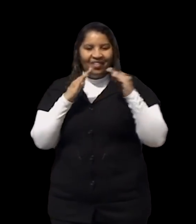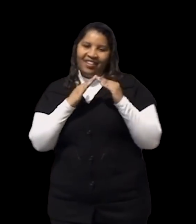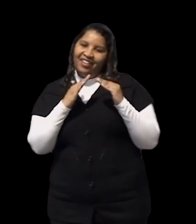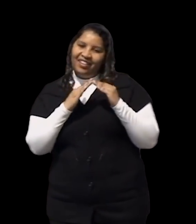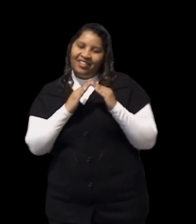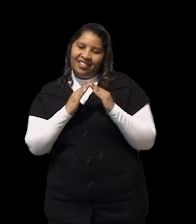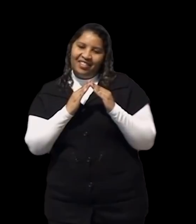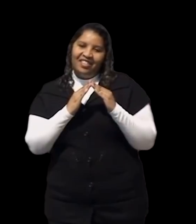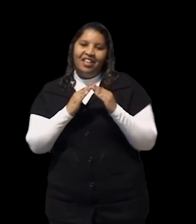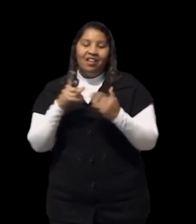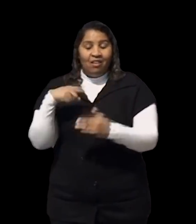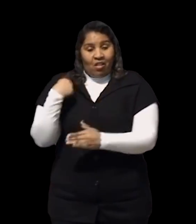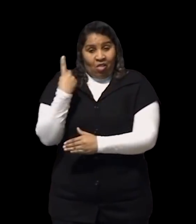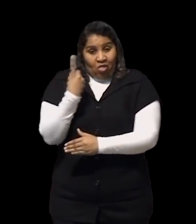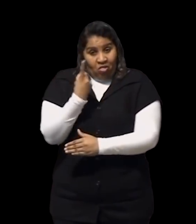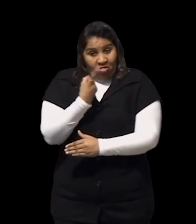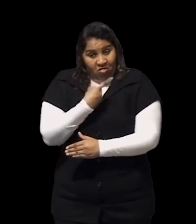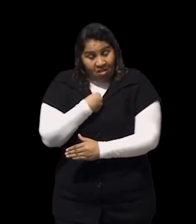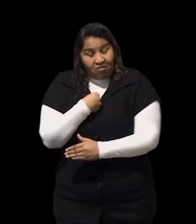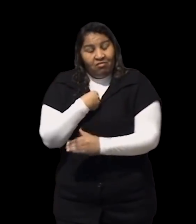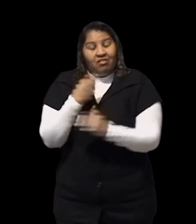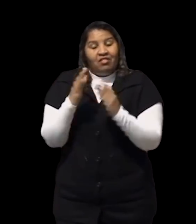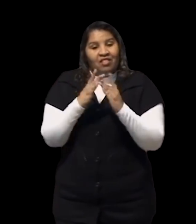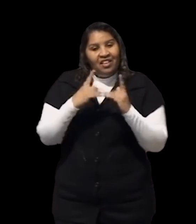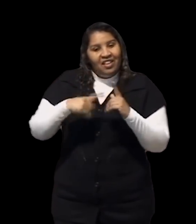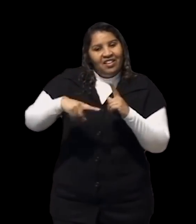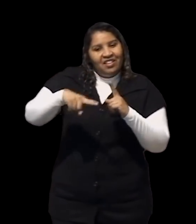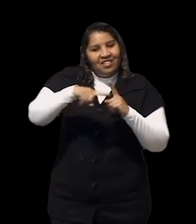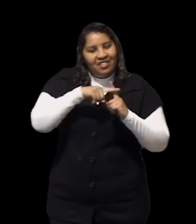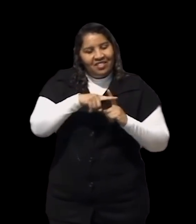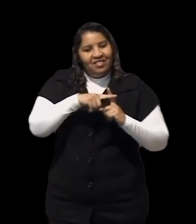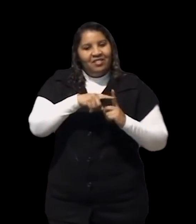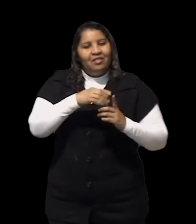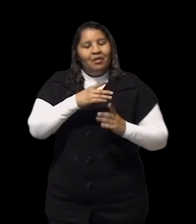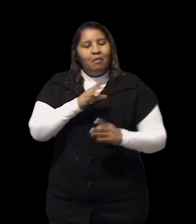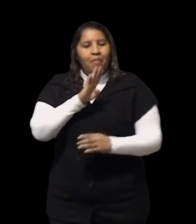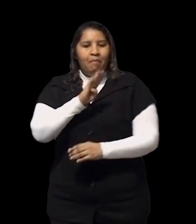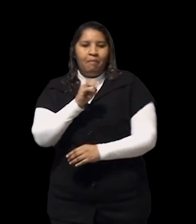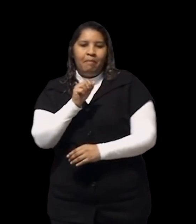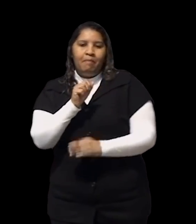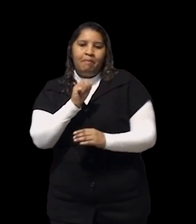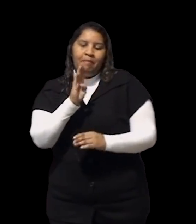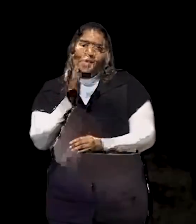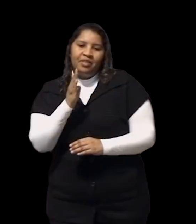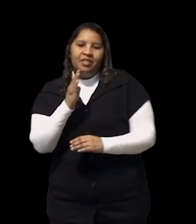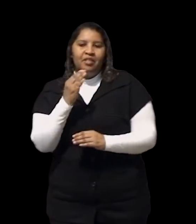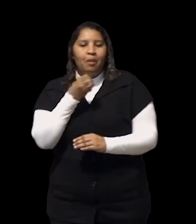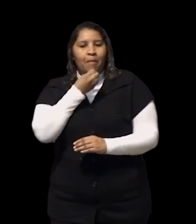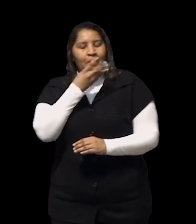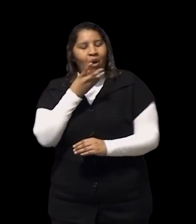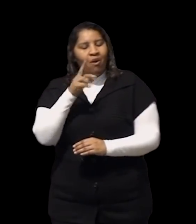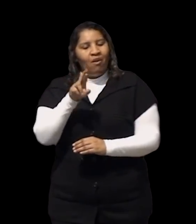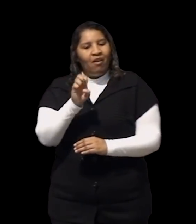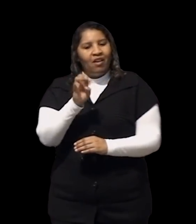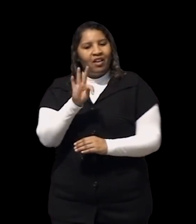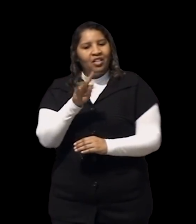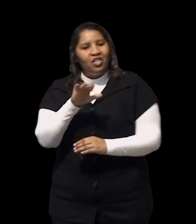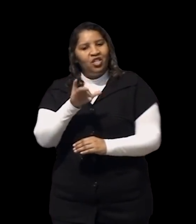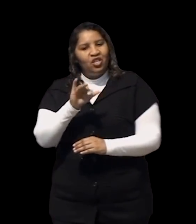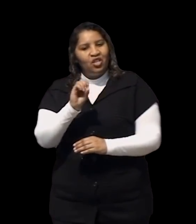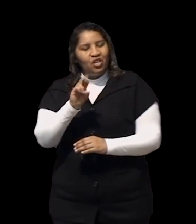nós somos a Igreja Batista de Bom Retiro e nós existimos para